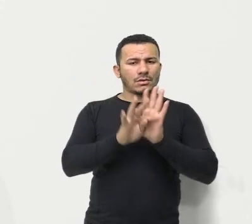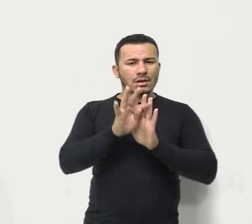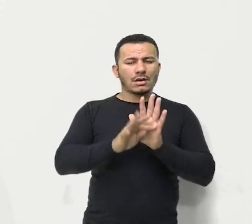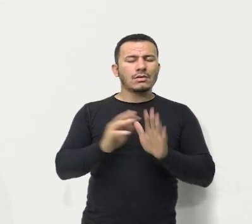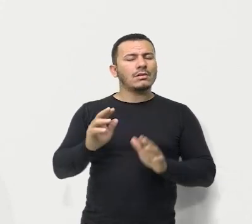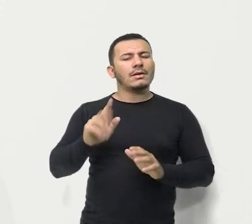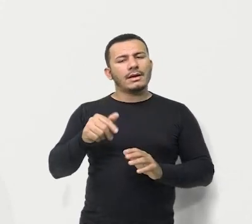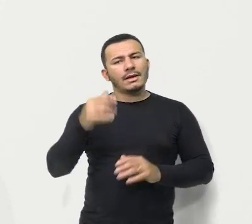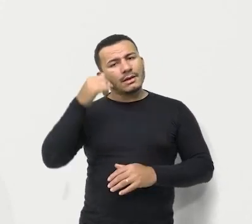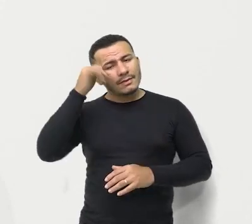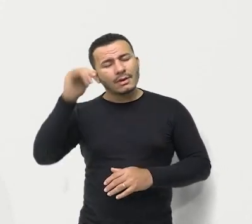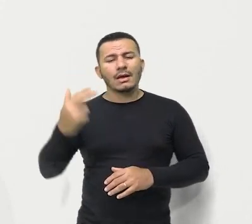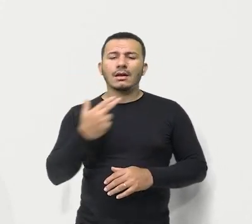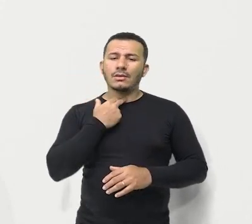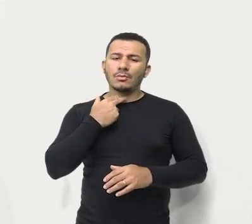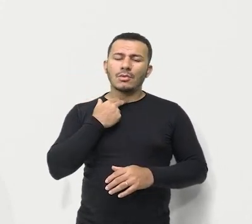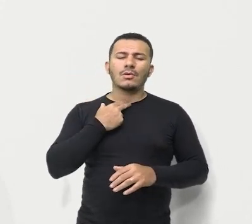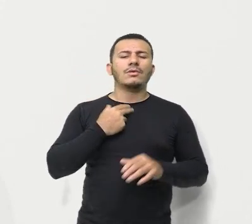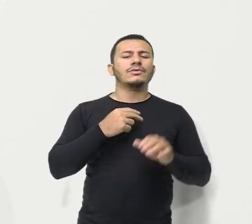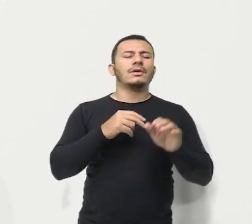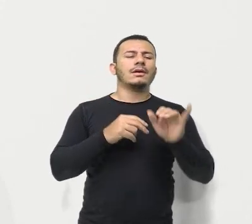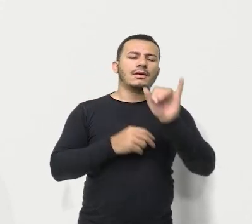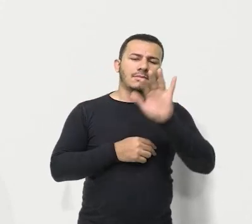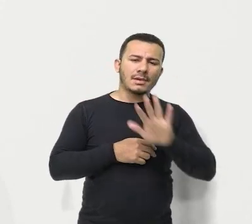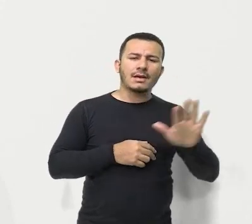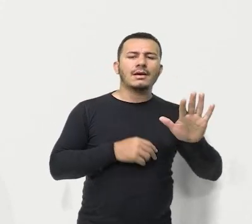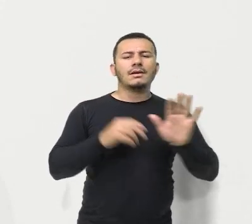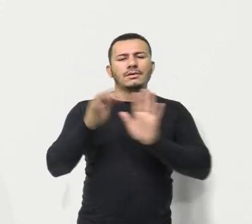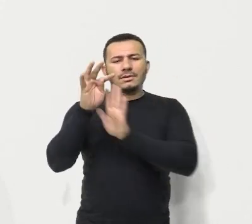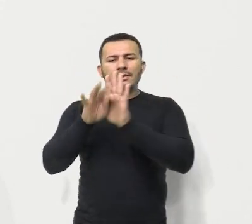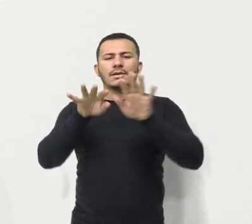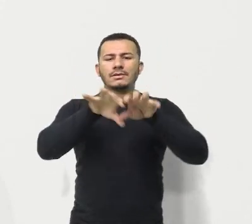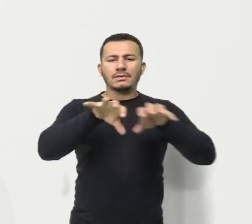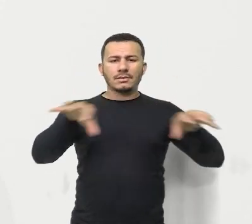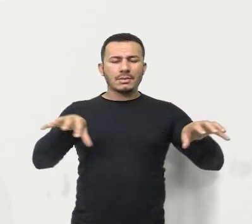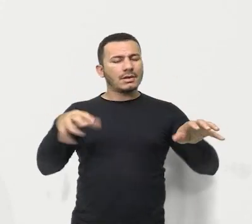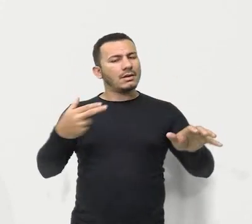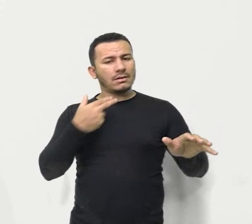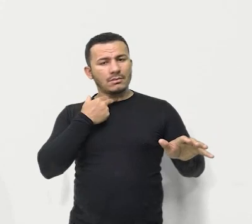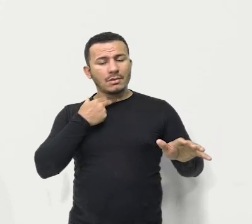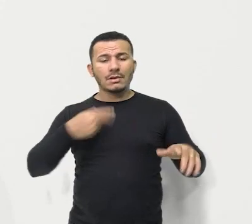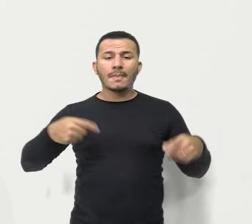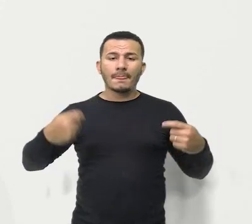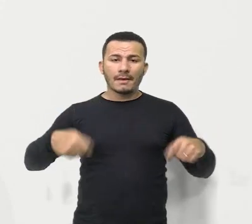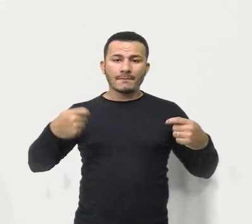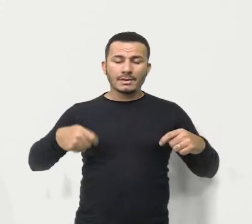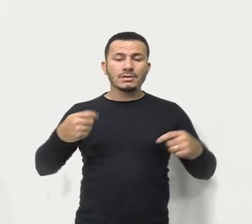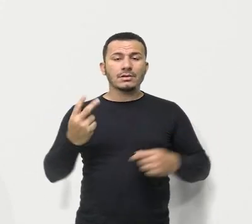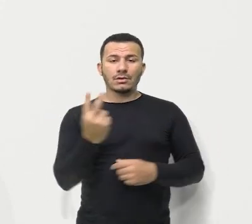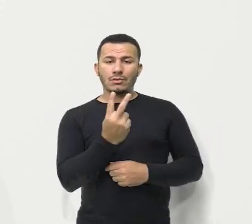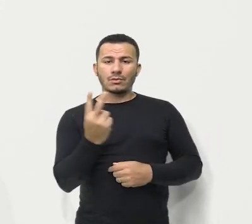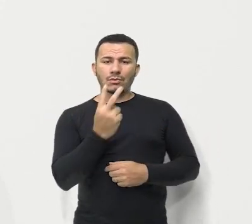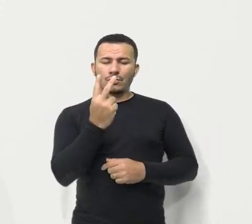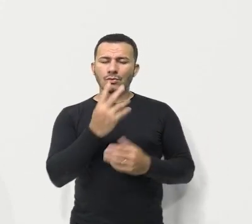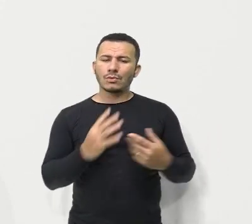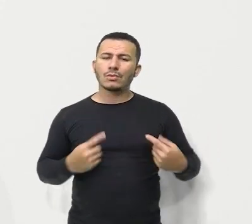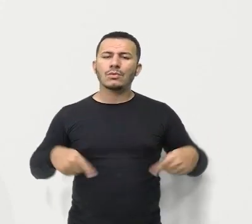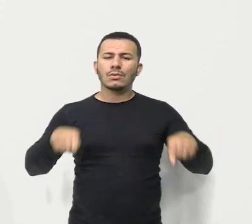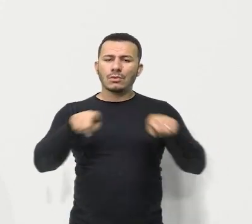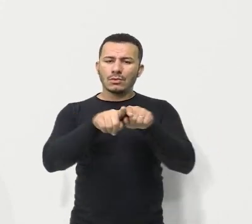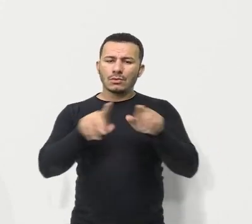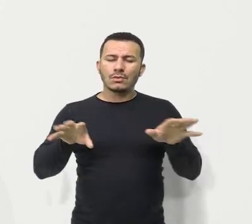não posso separar as imagens do texto escrito, é necessário trabalhá-los de